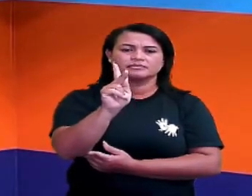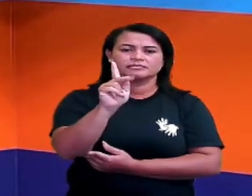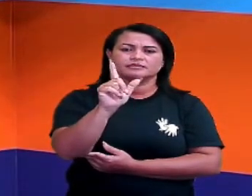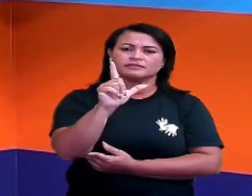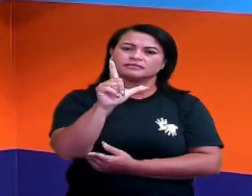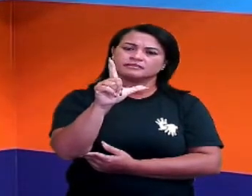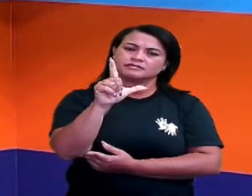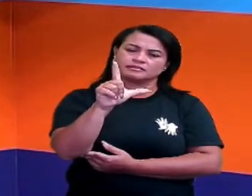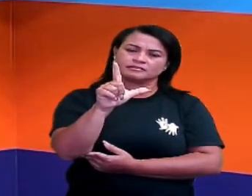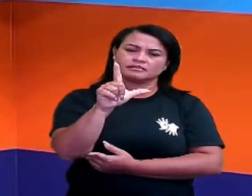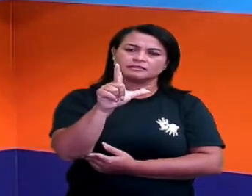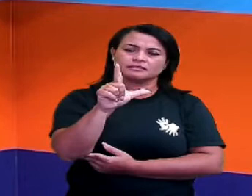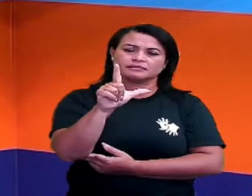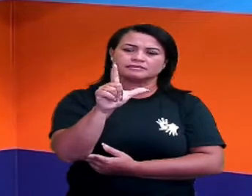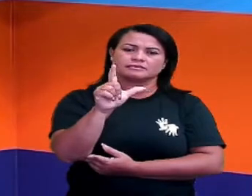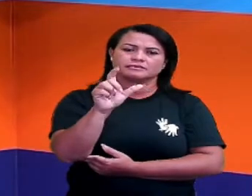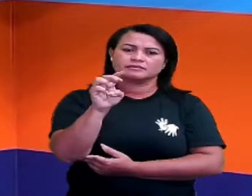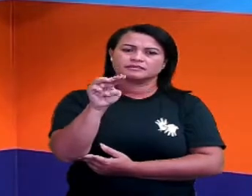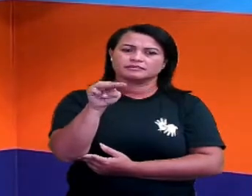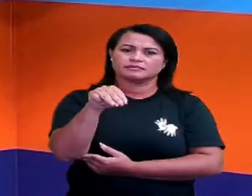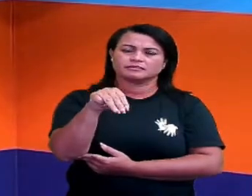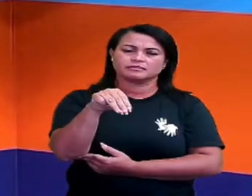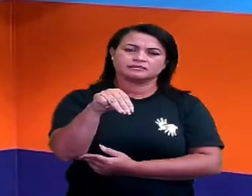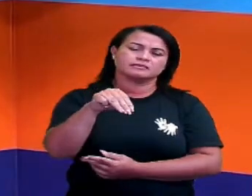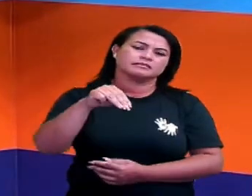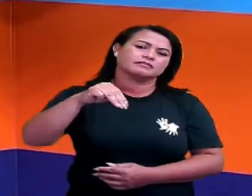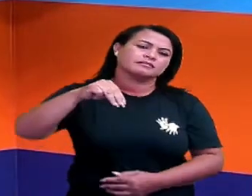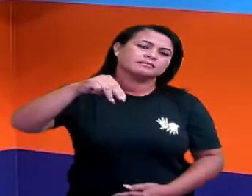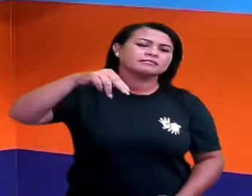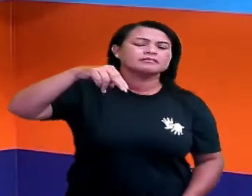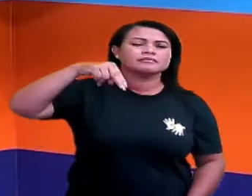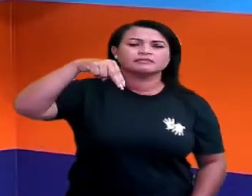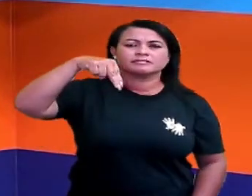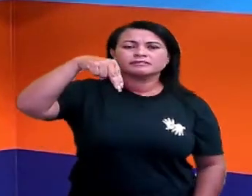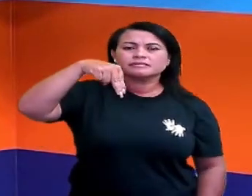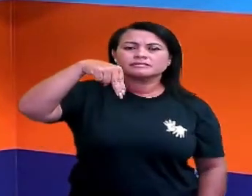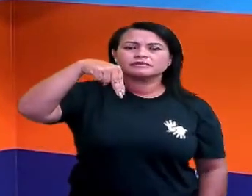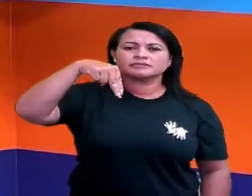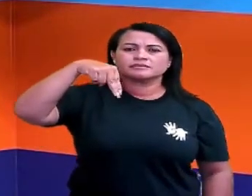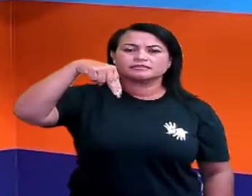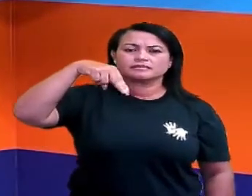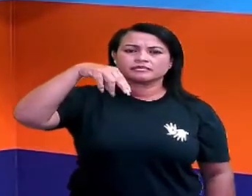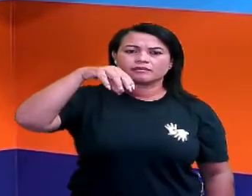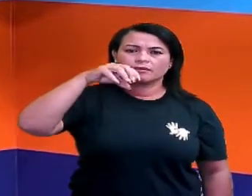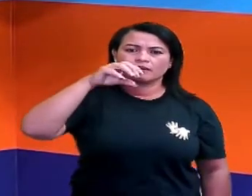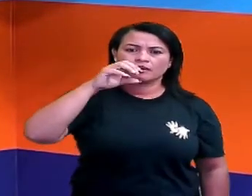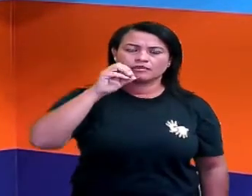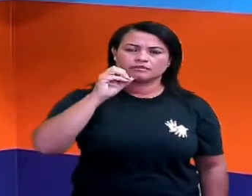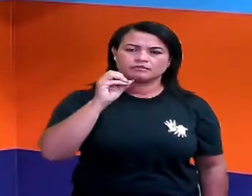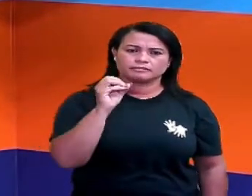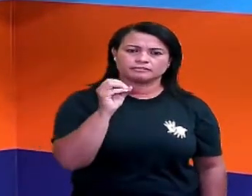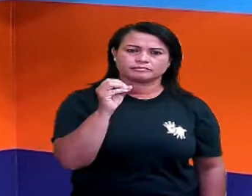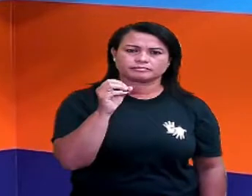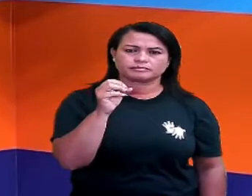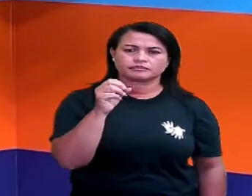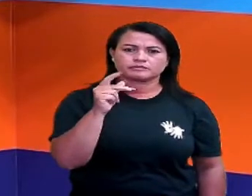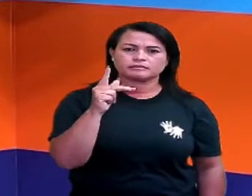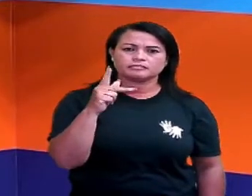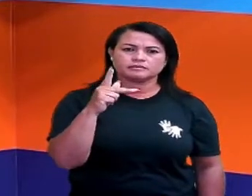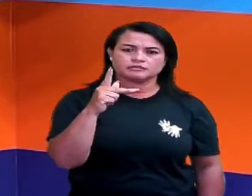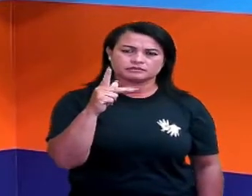K, L, M, N,